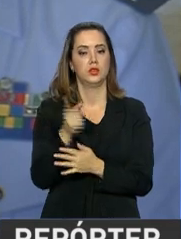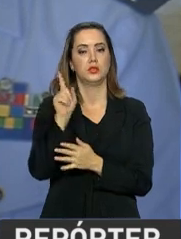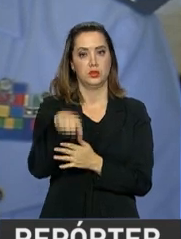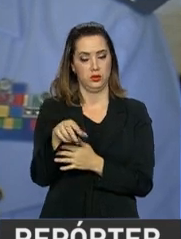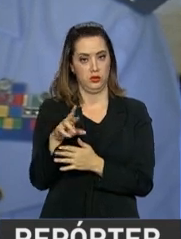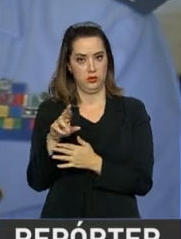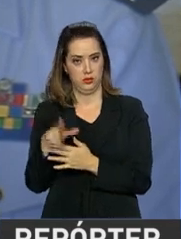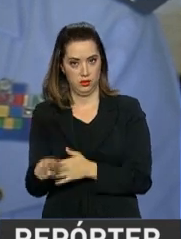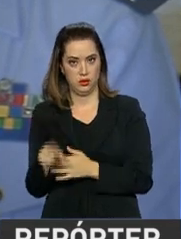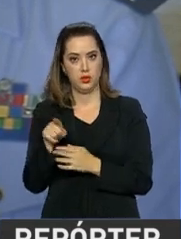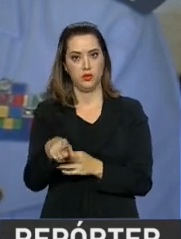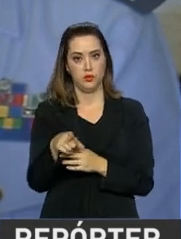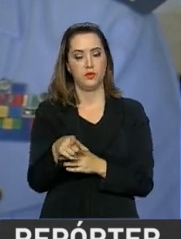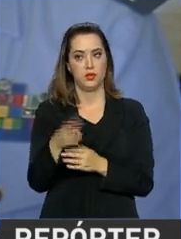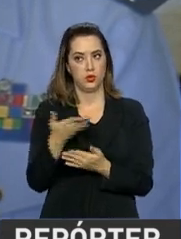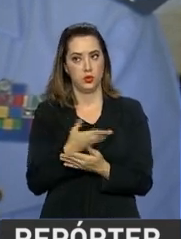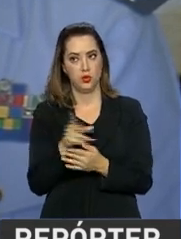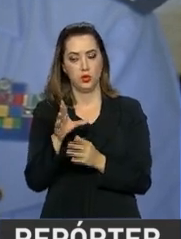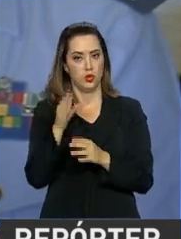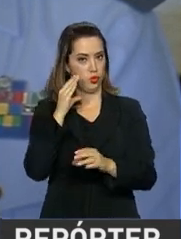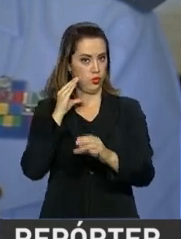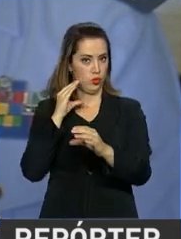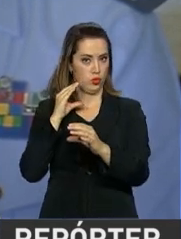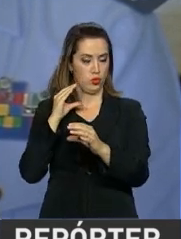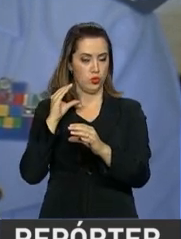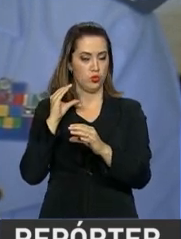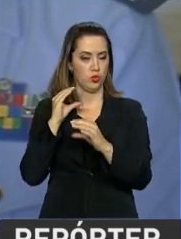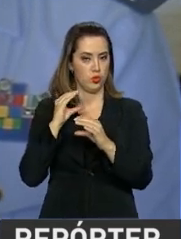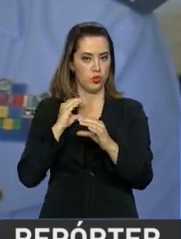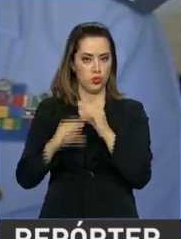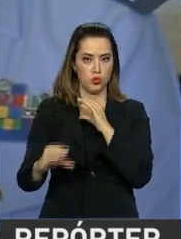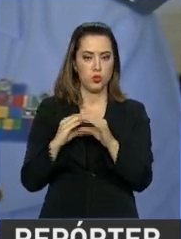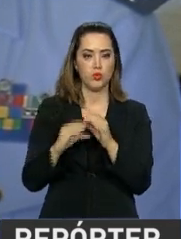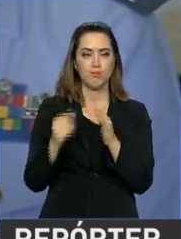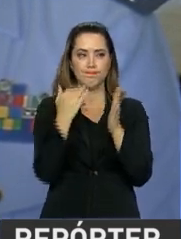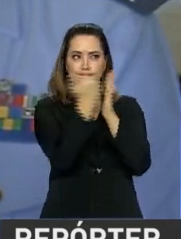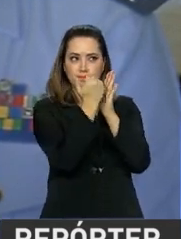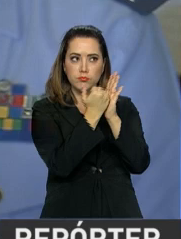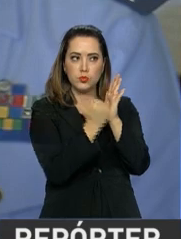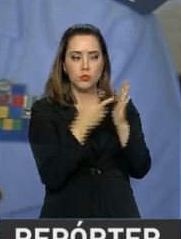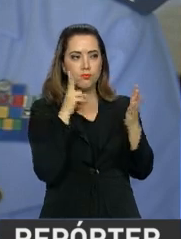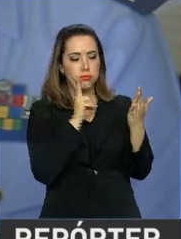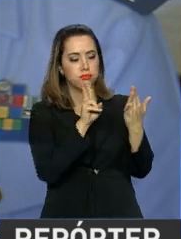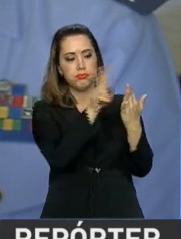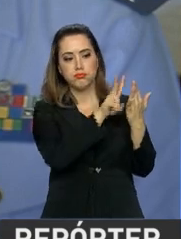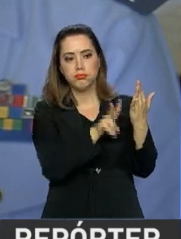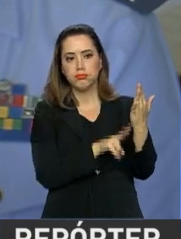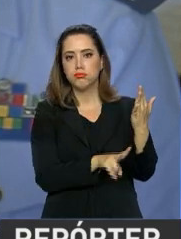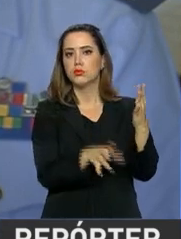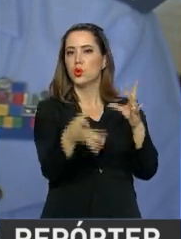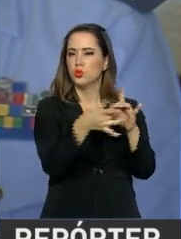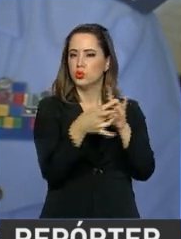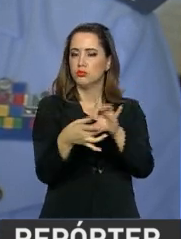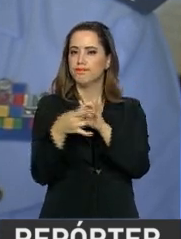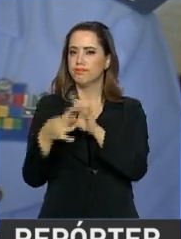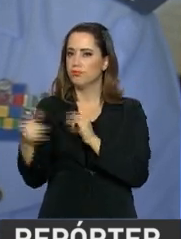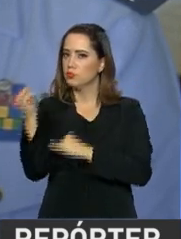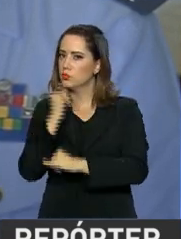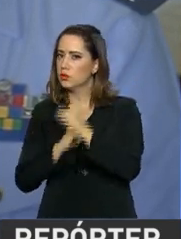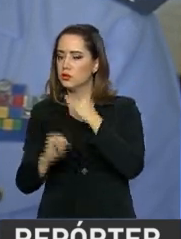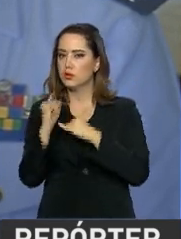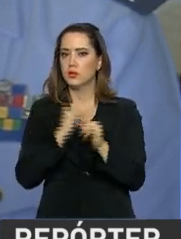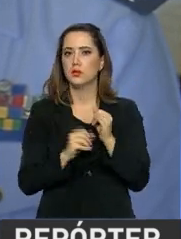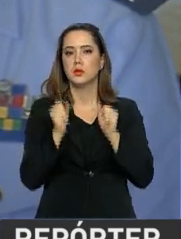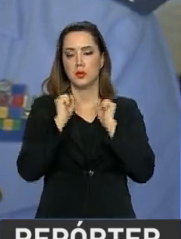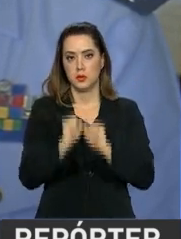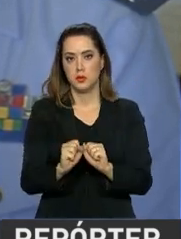seja passado, que ele seja montado um mosaico, processado esse mosaico e que a partir daí a gente tem uma capacidade